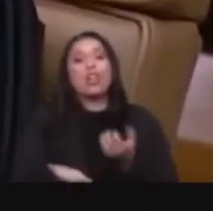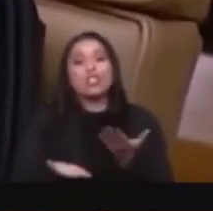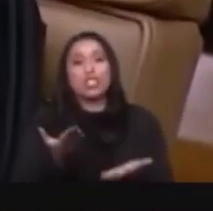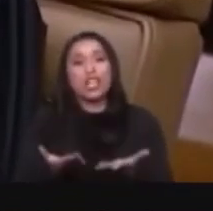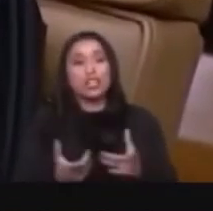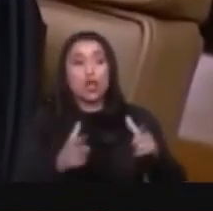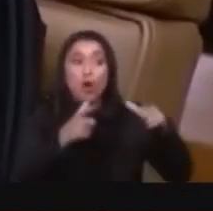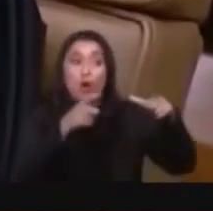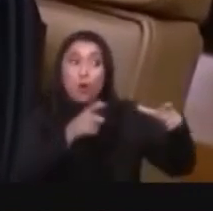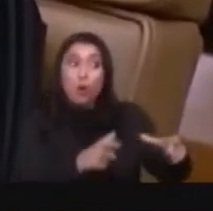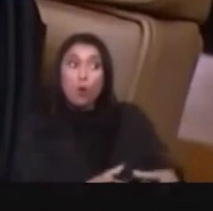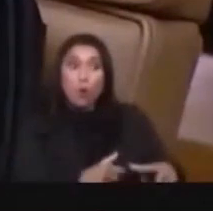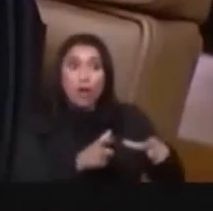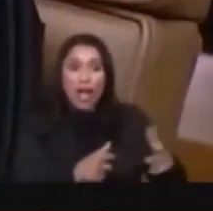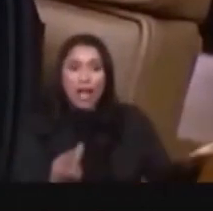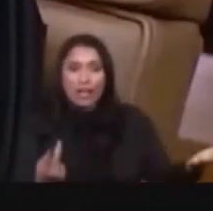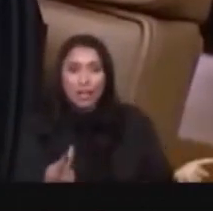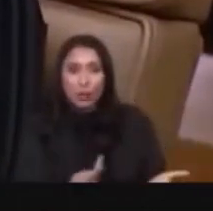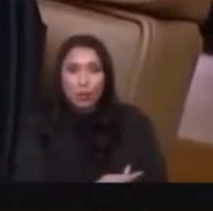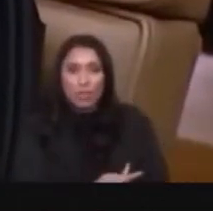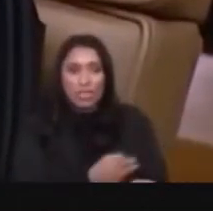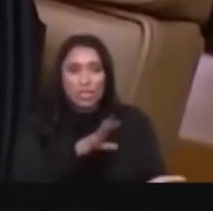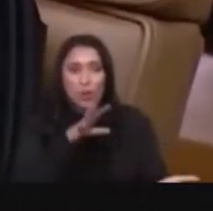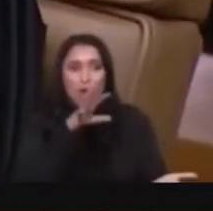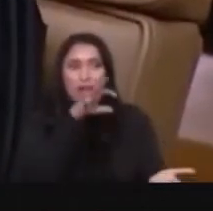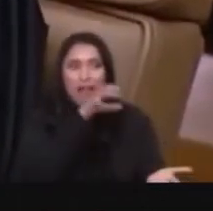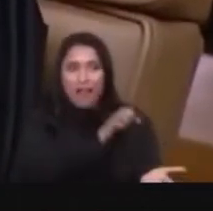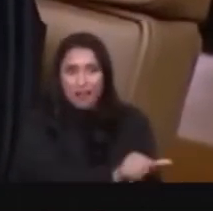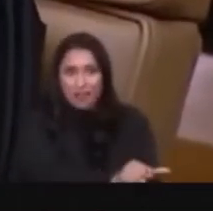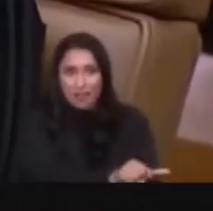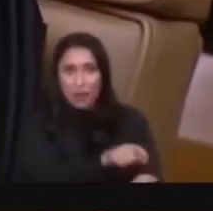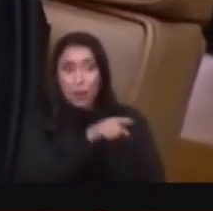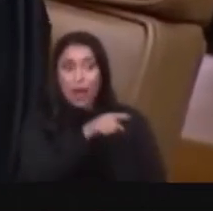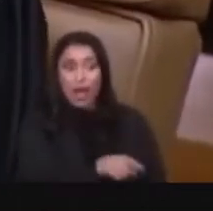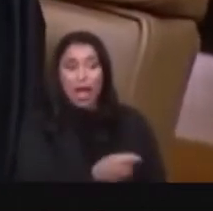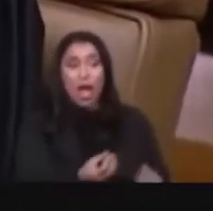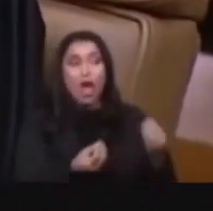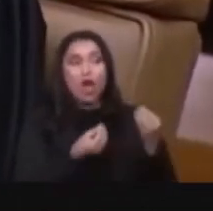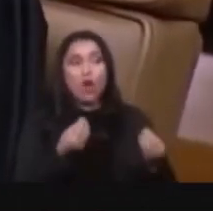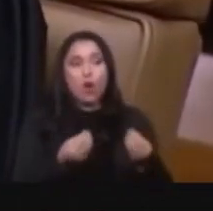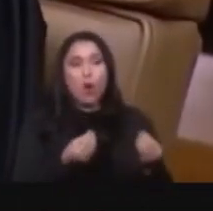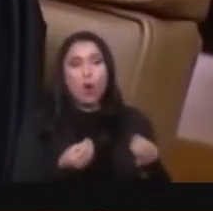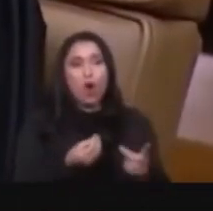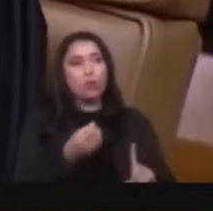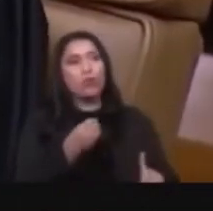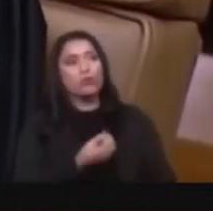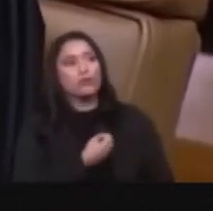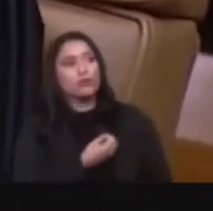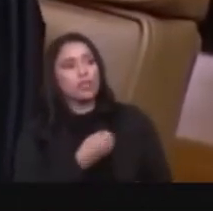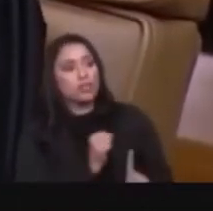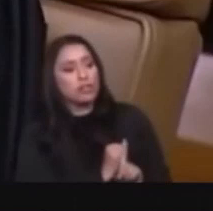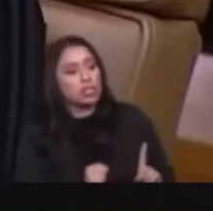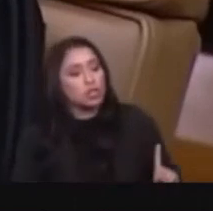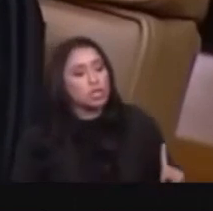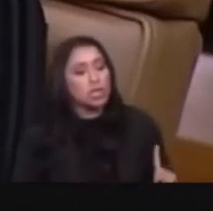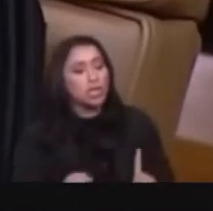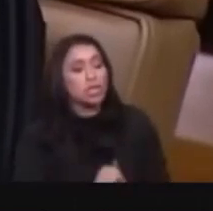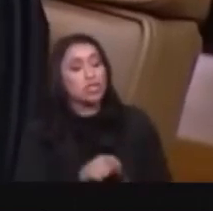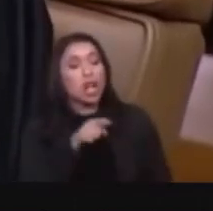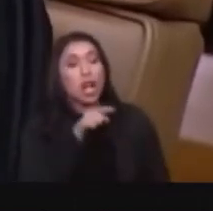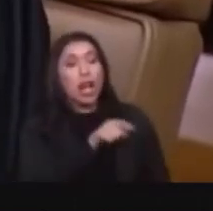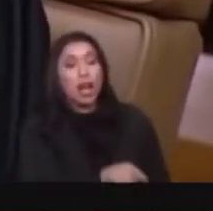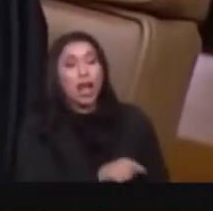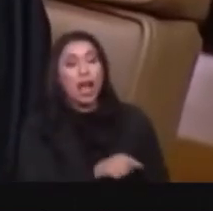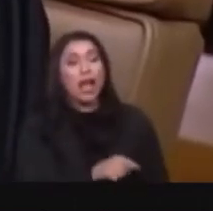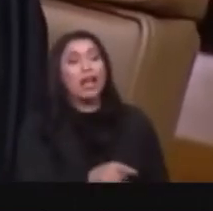as condições em que se desenvolveu a ação, as circunstâncias sociais e pessoais, bem como a conduta e